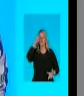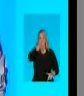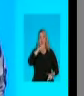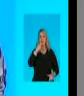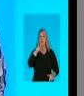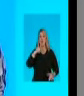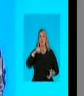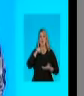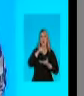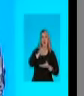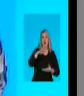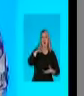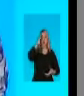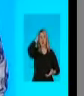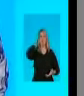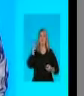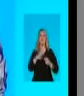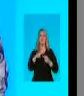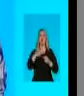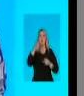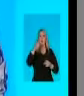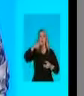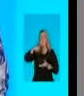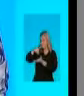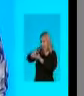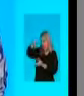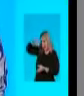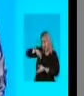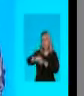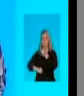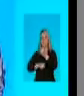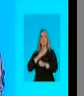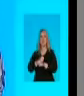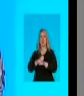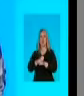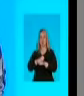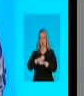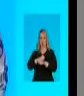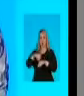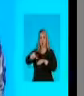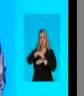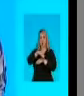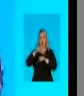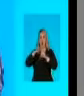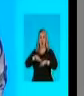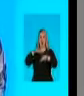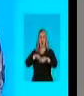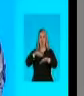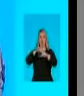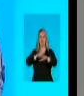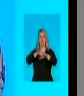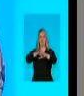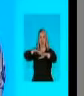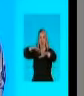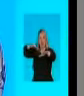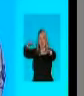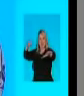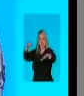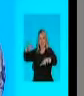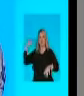fora Temer e espero que a gente consiga tirá-lo ainda este ano, com ruas crescendo, com o movimento crescendo, porque todo mundo já